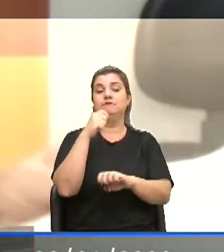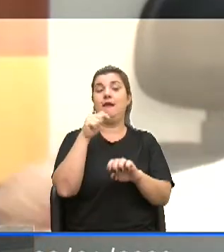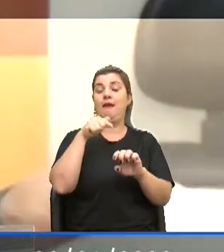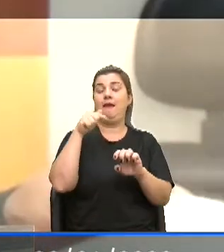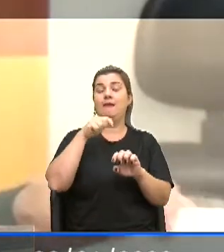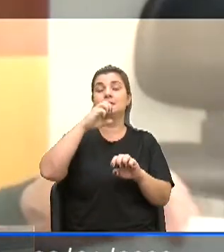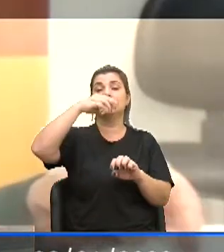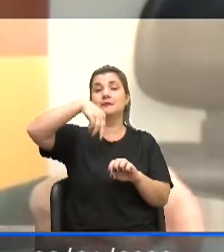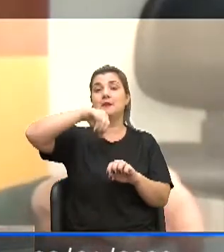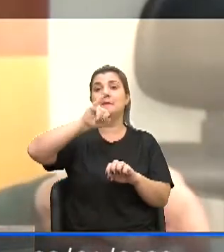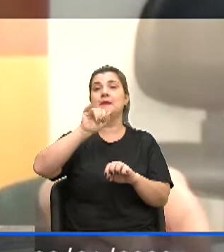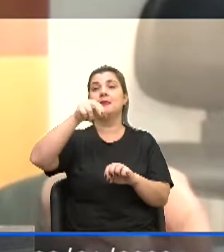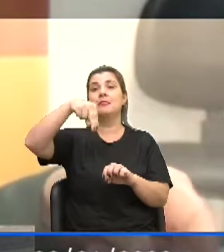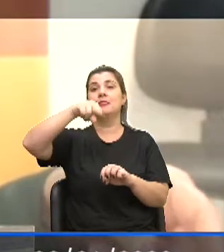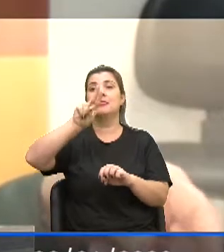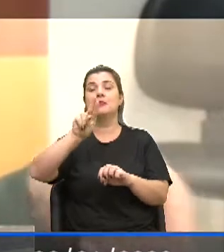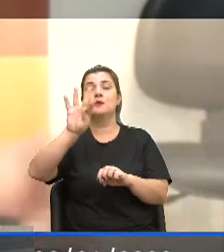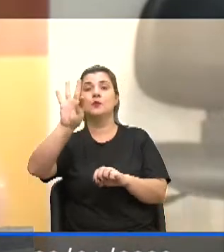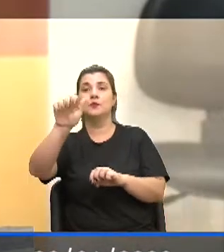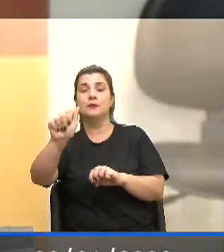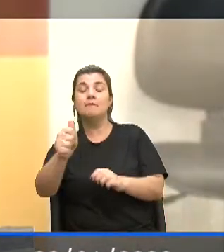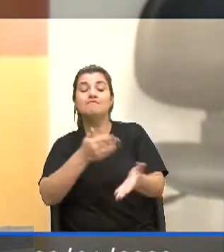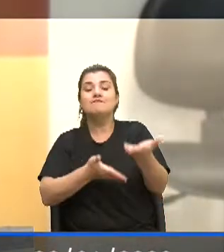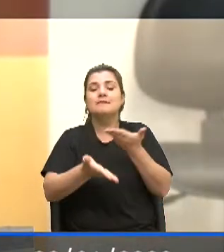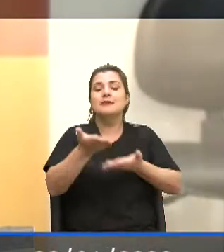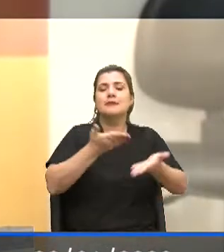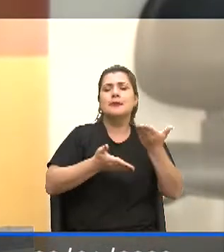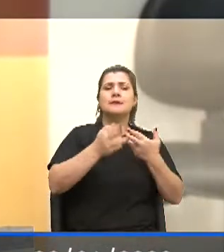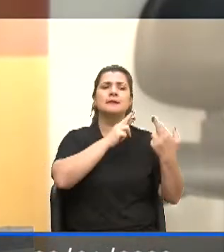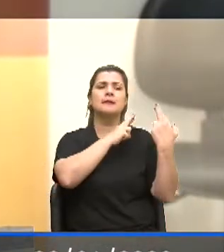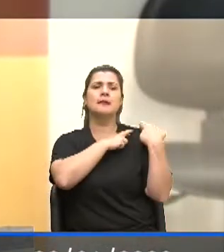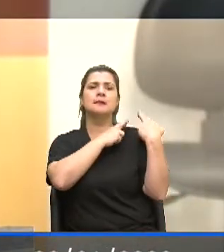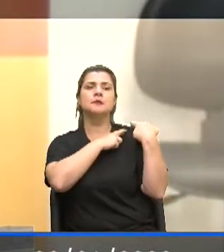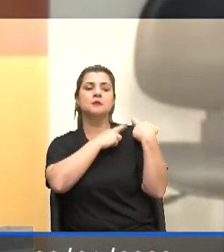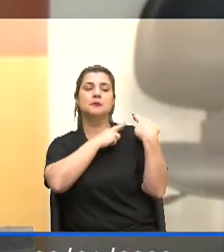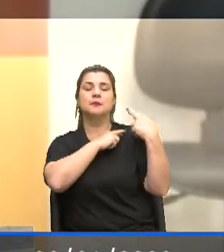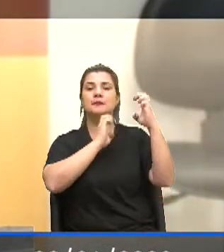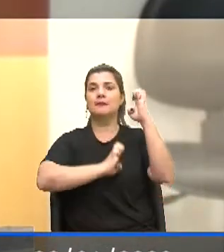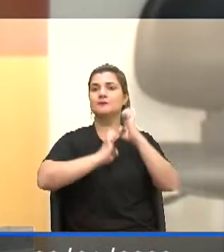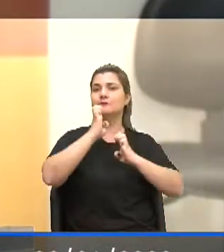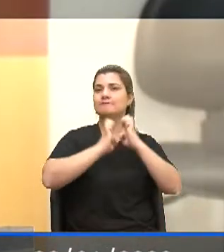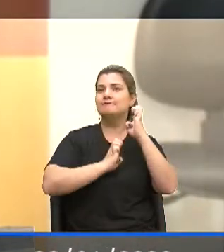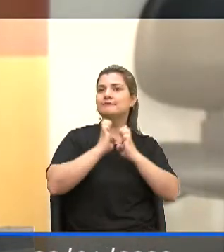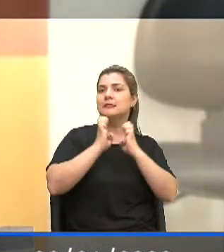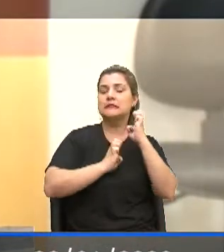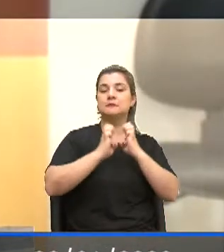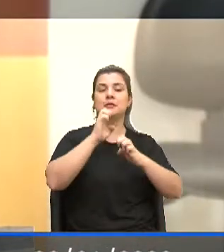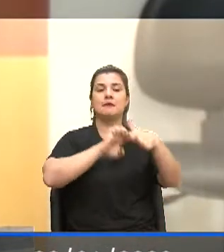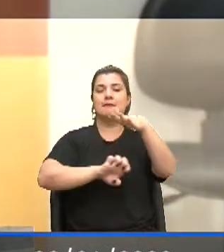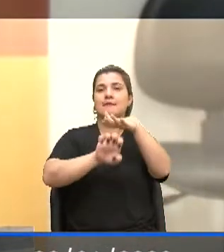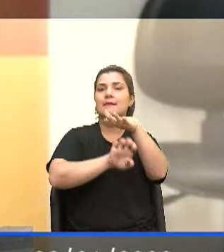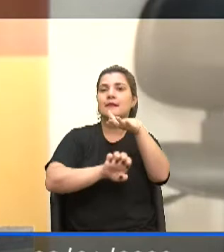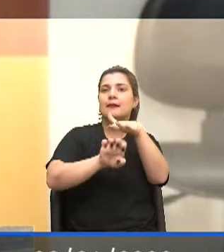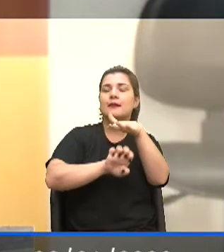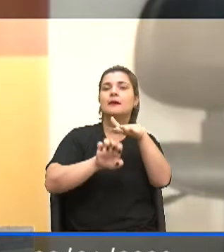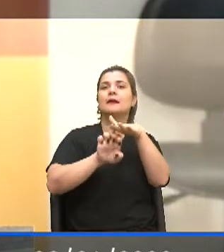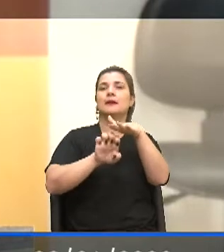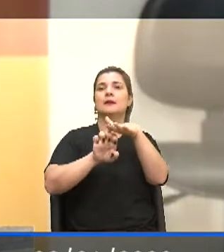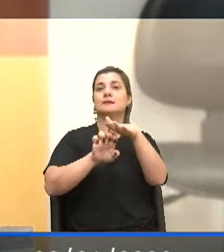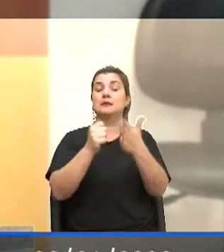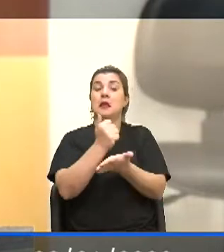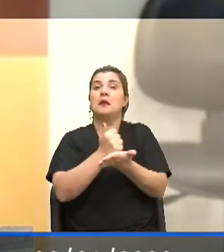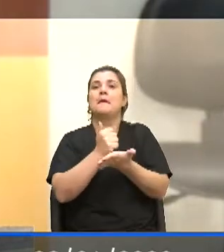trata da responsabilidade das empresas, que basicamente é